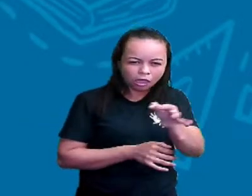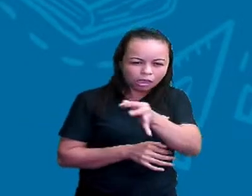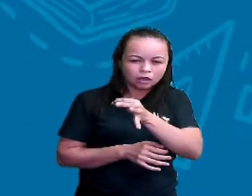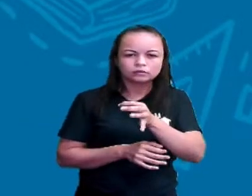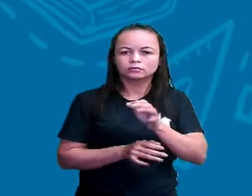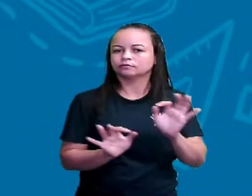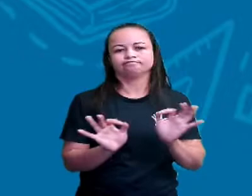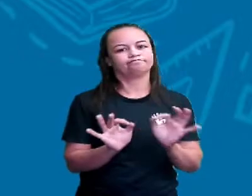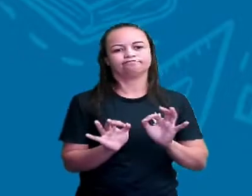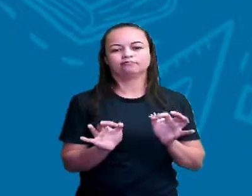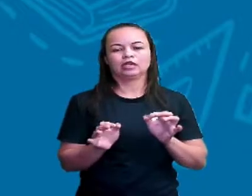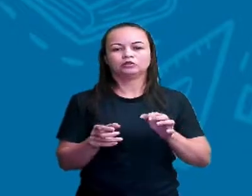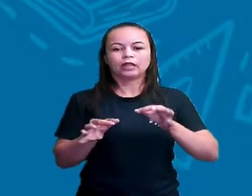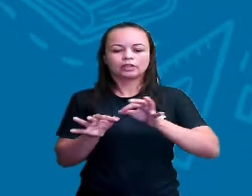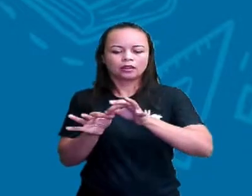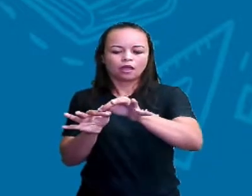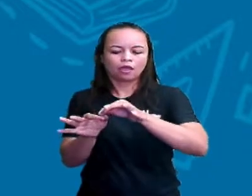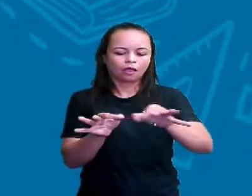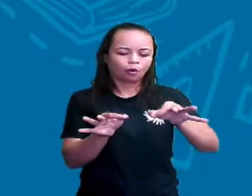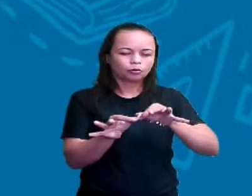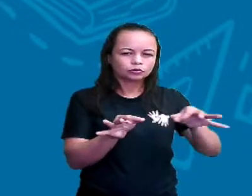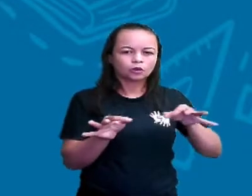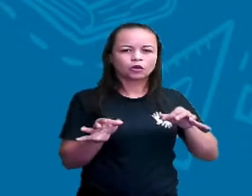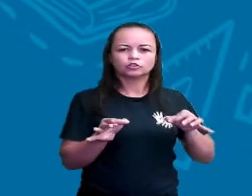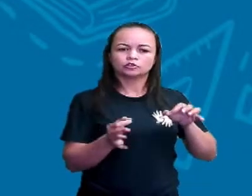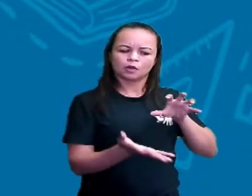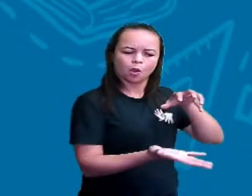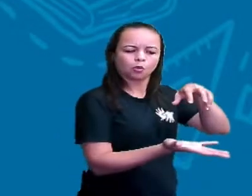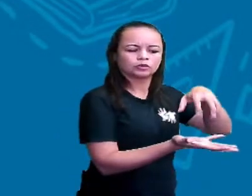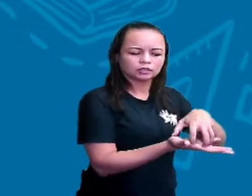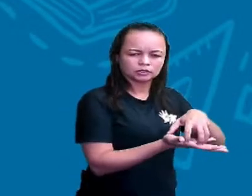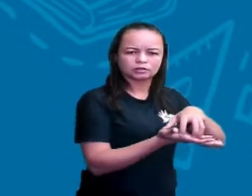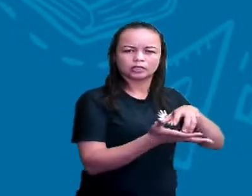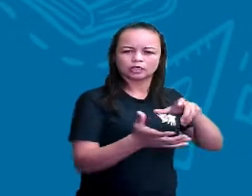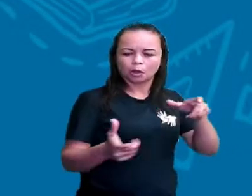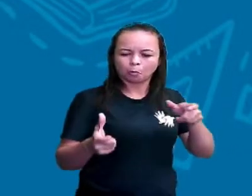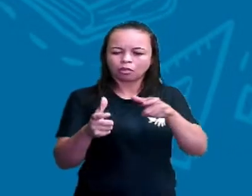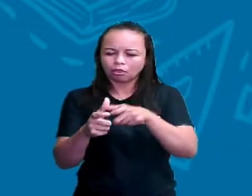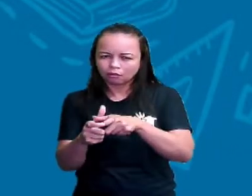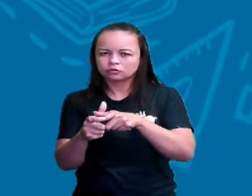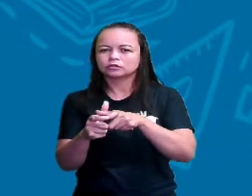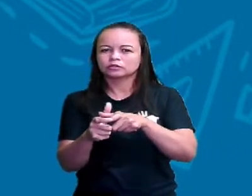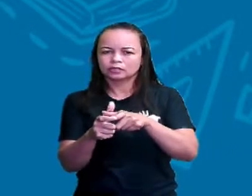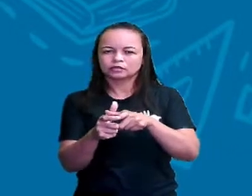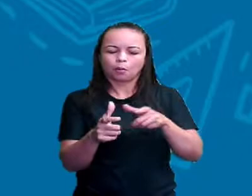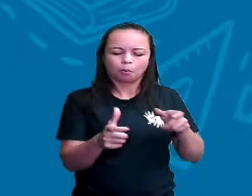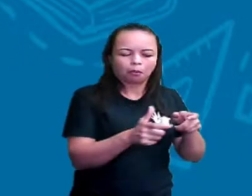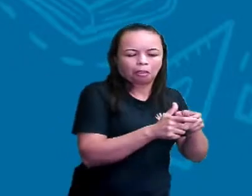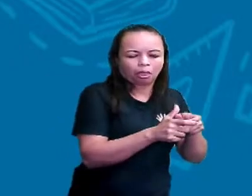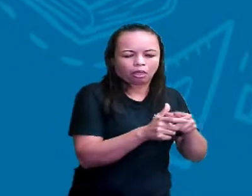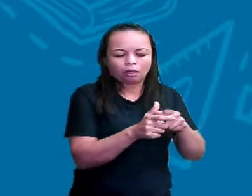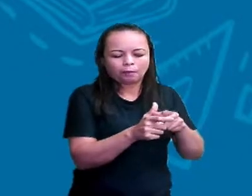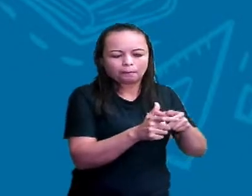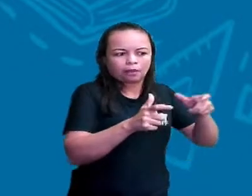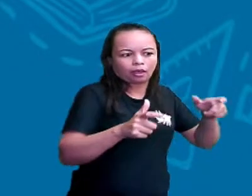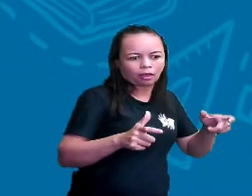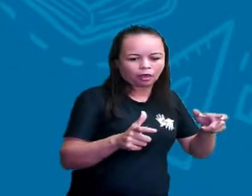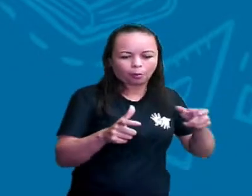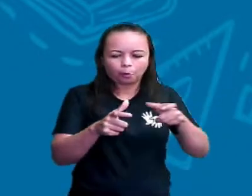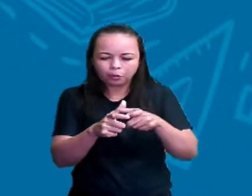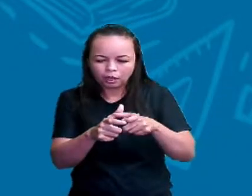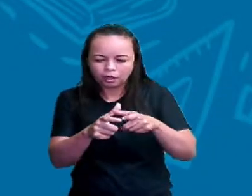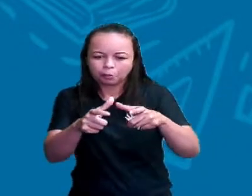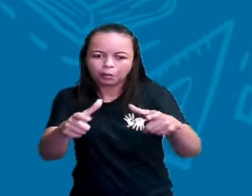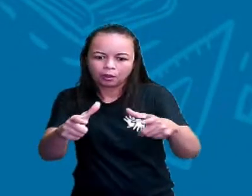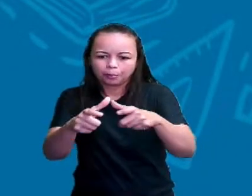território brasileiro de maior concentração e áreas de menor concentração da população, né? Ou seja, onde a população